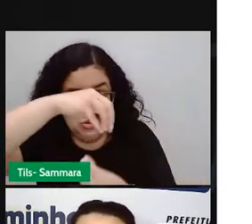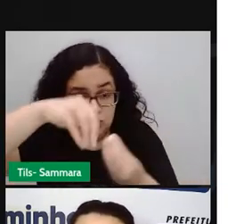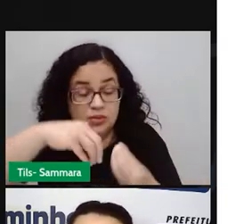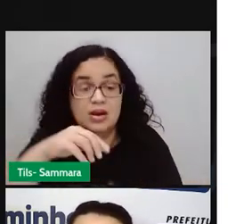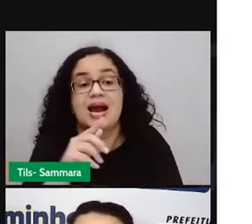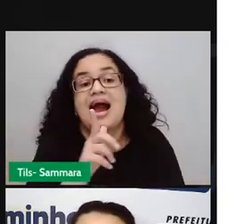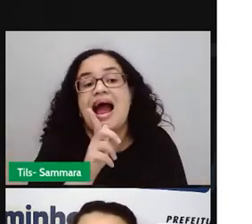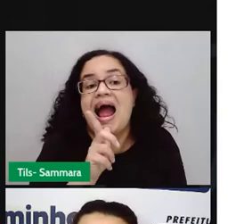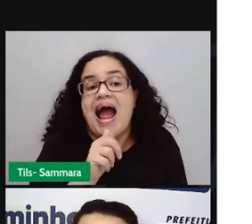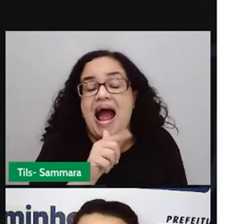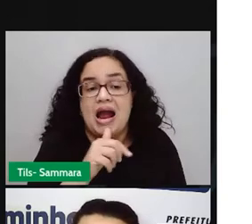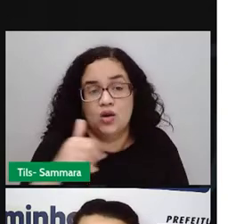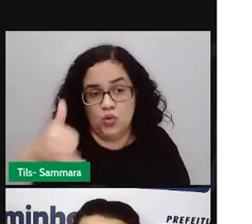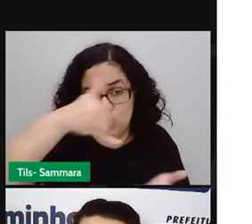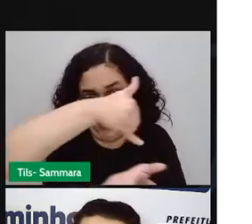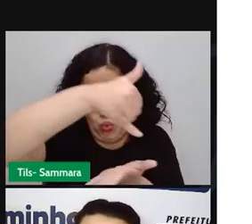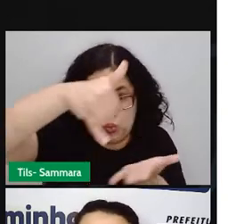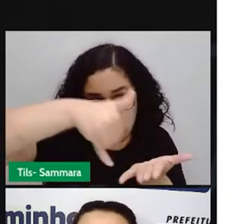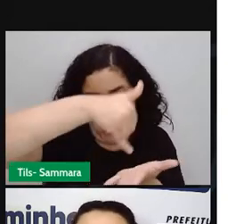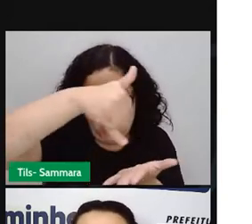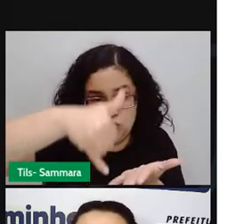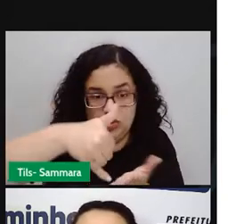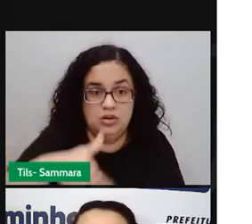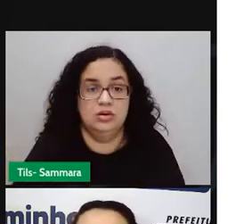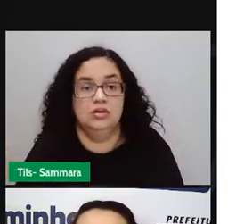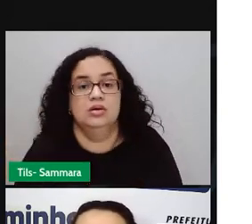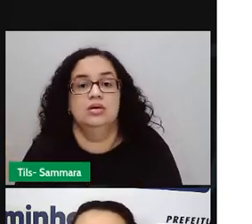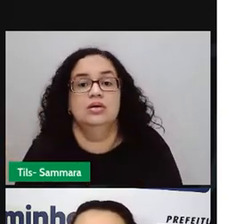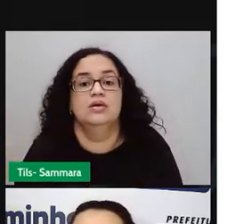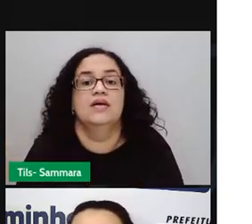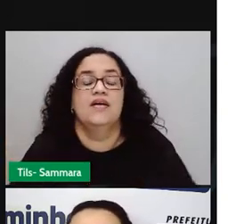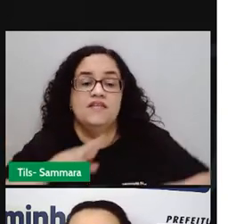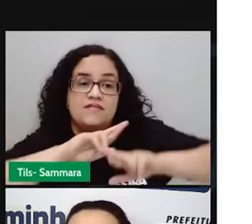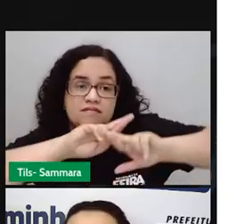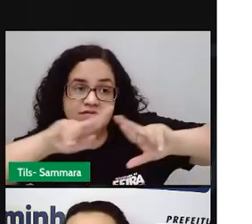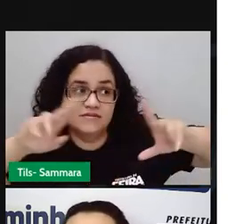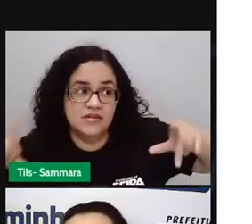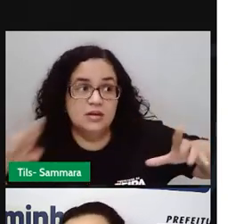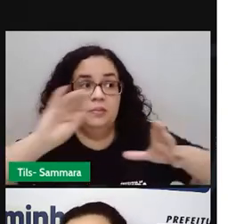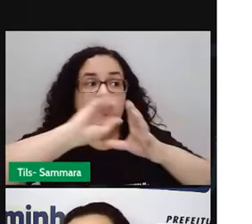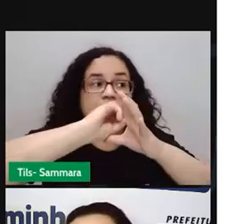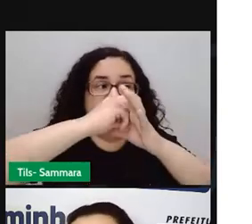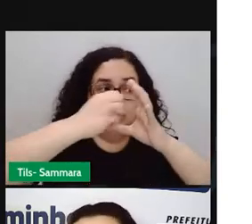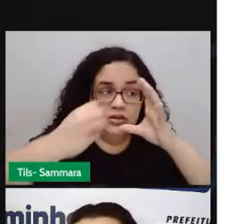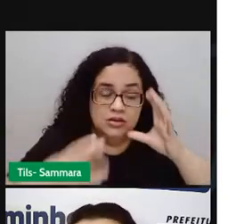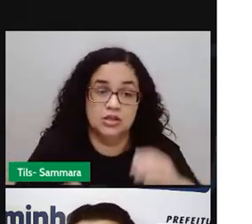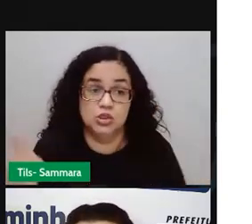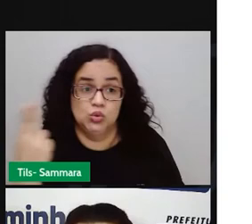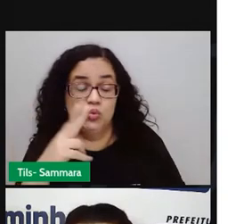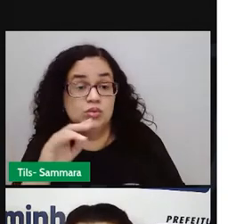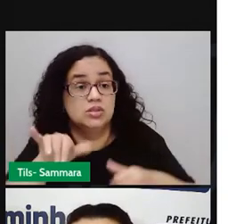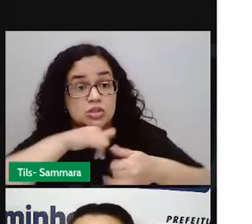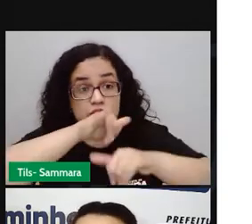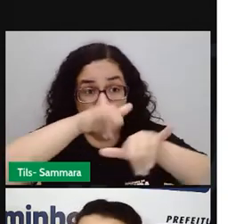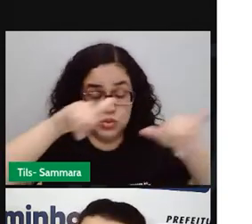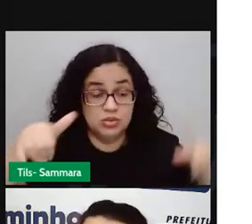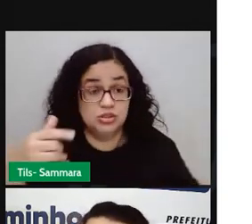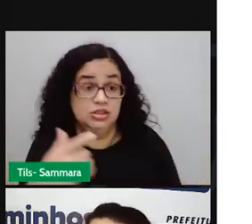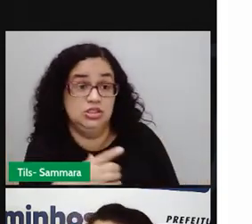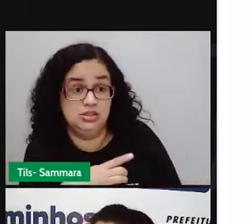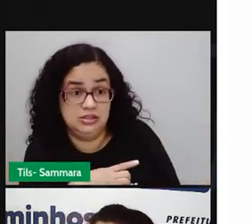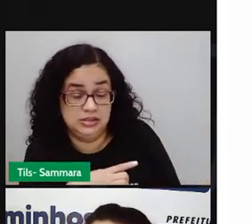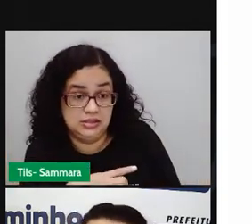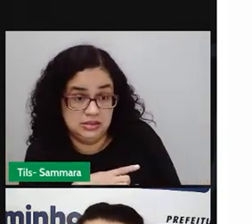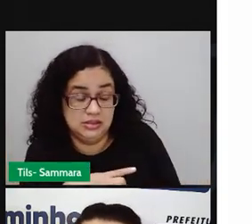A água e o óleo aí não se misturam por várias características que essas duas substâncias têm. E